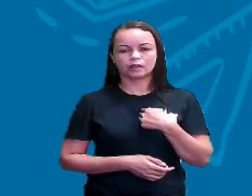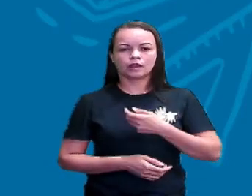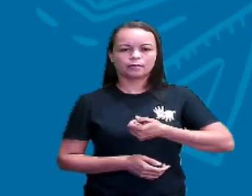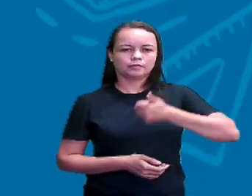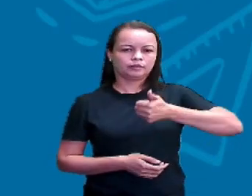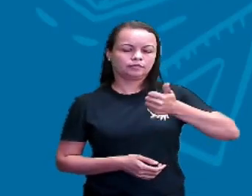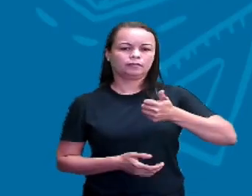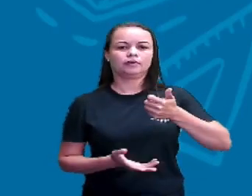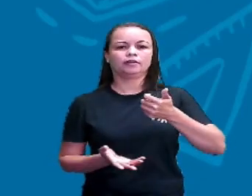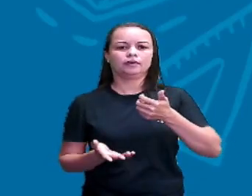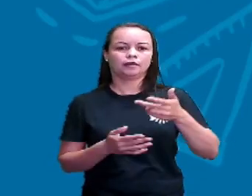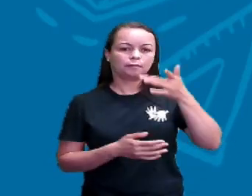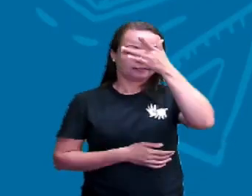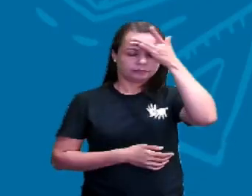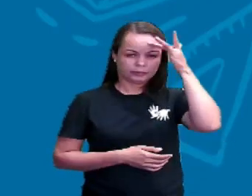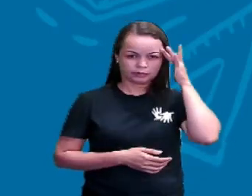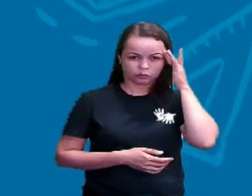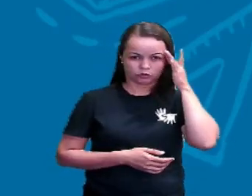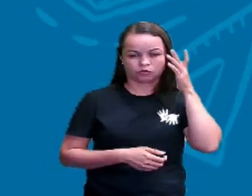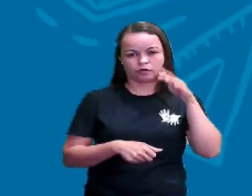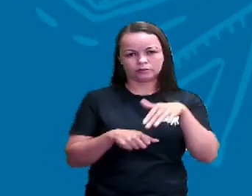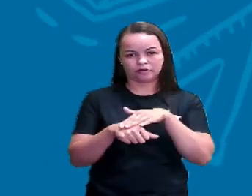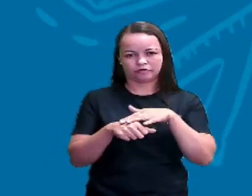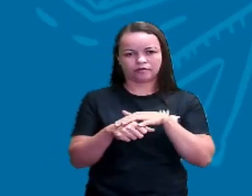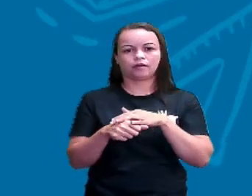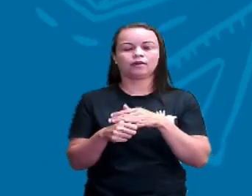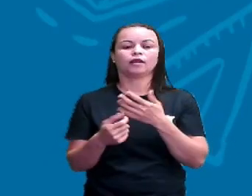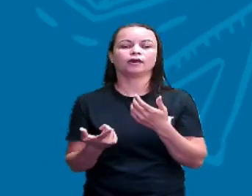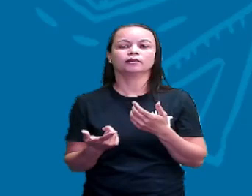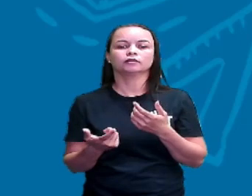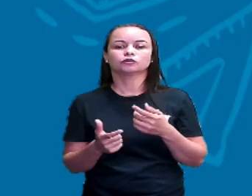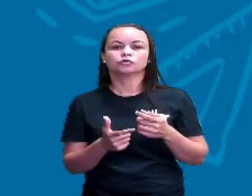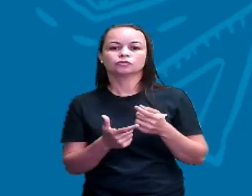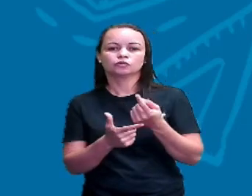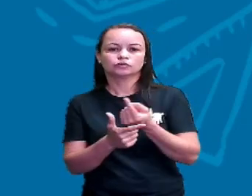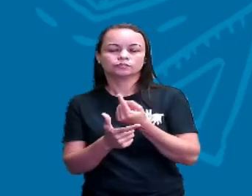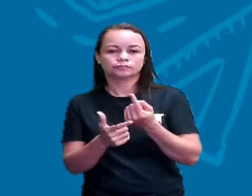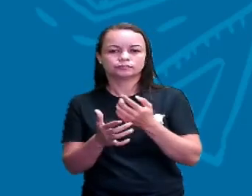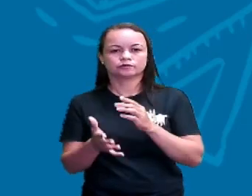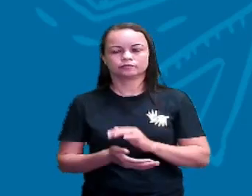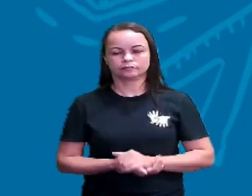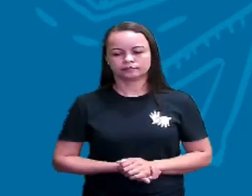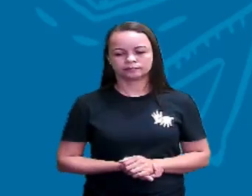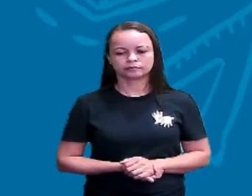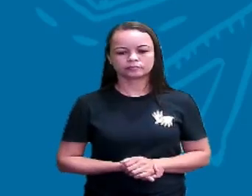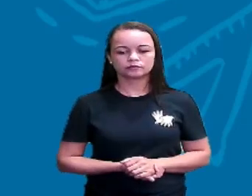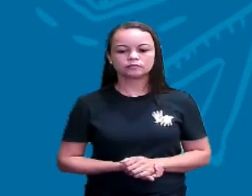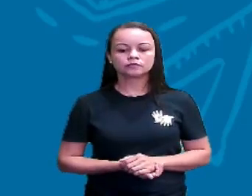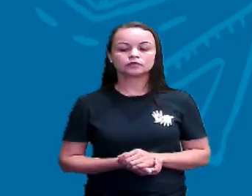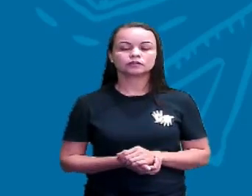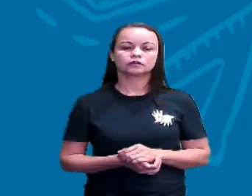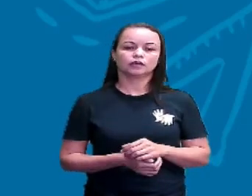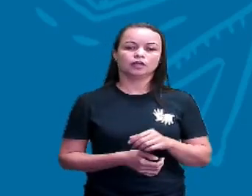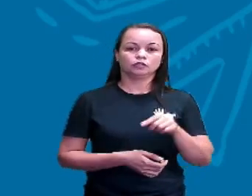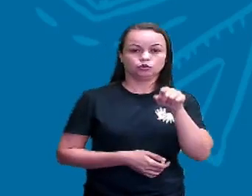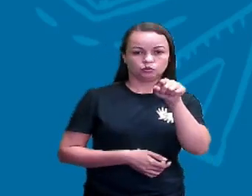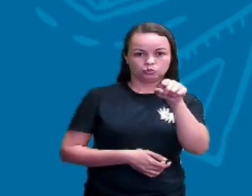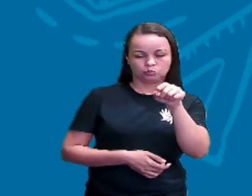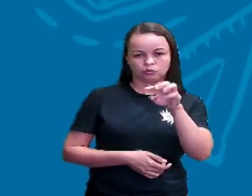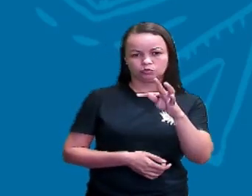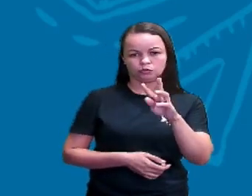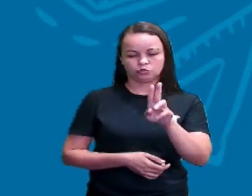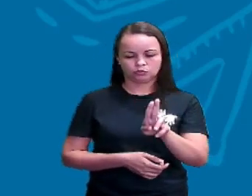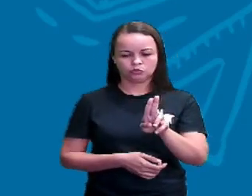primeira pessoa do discurso no singular. Tu ou vós, que é pronome